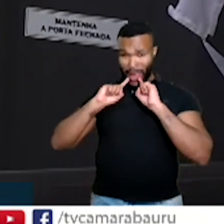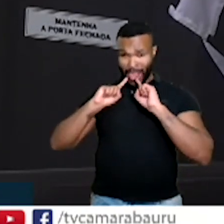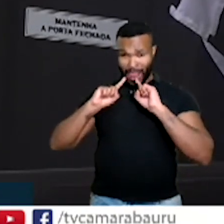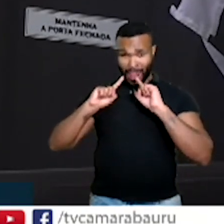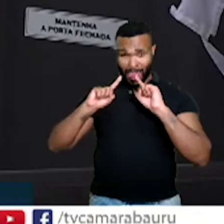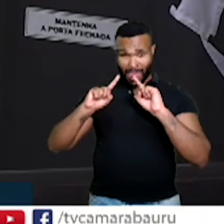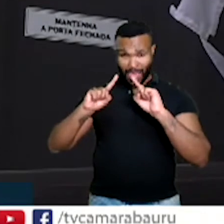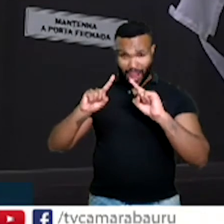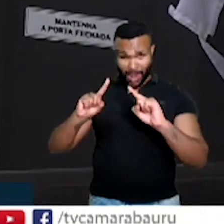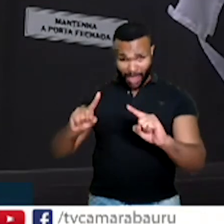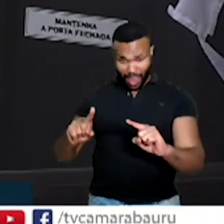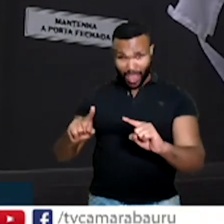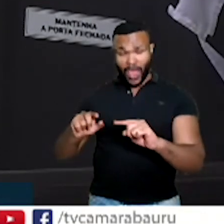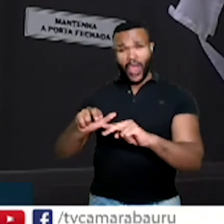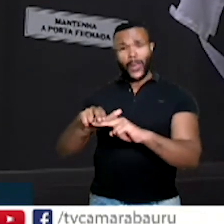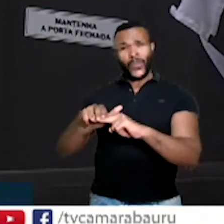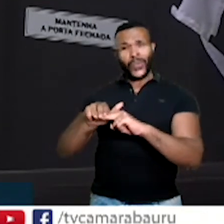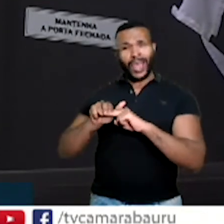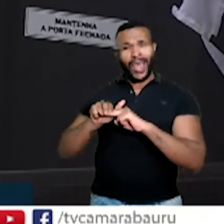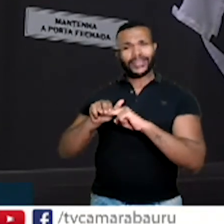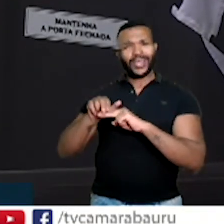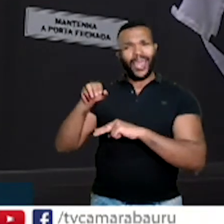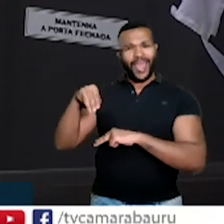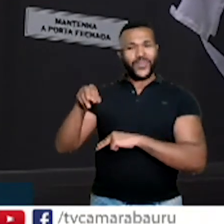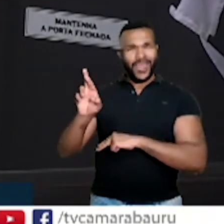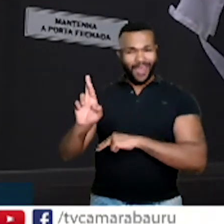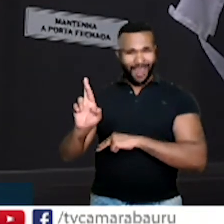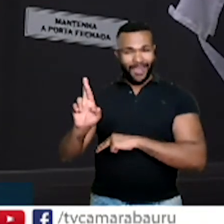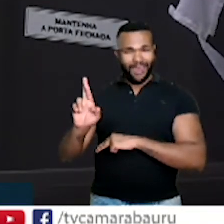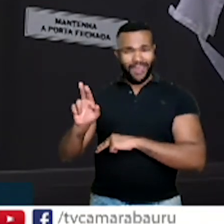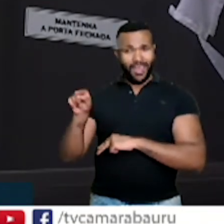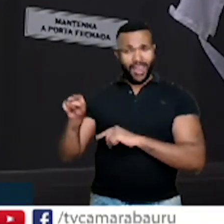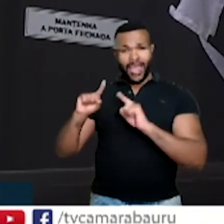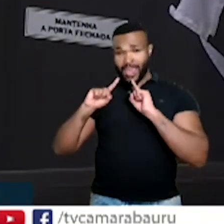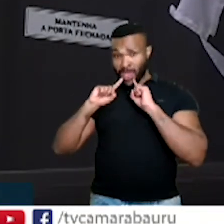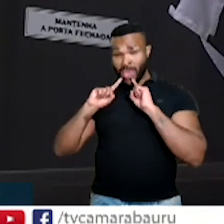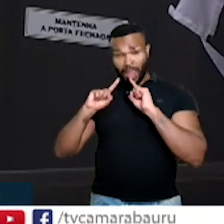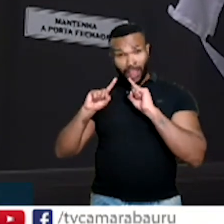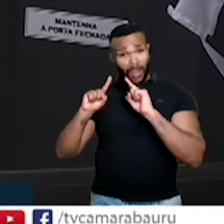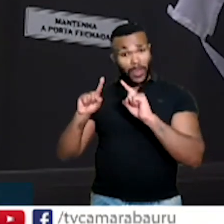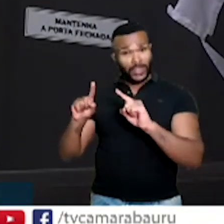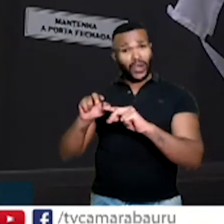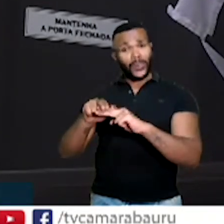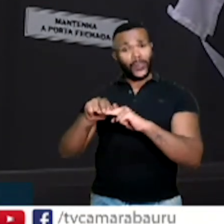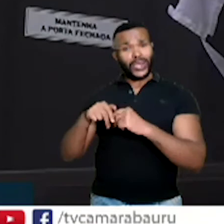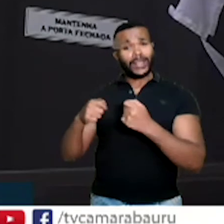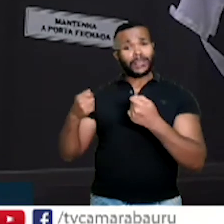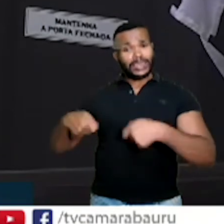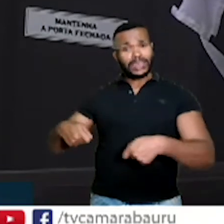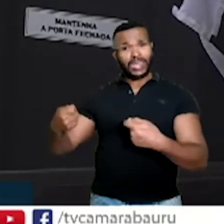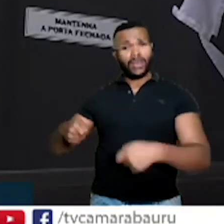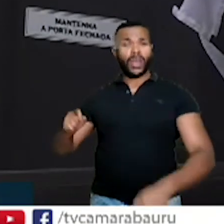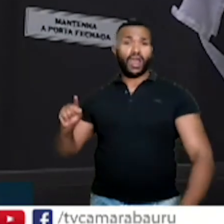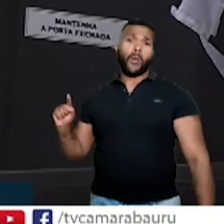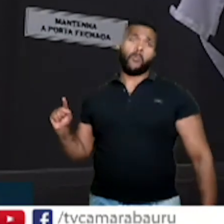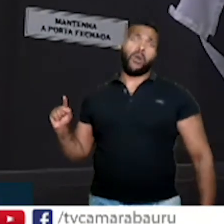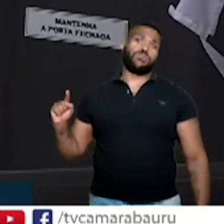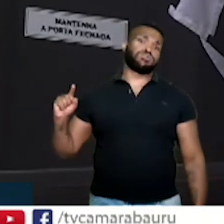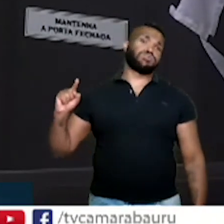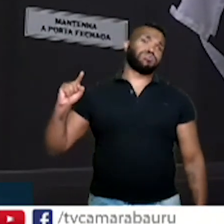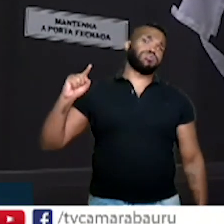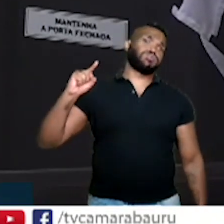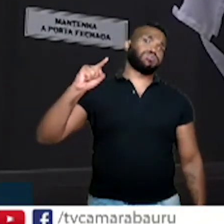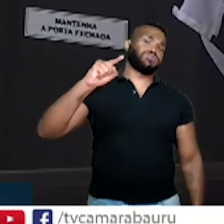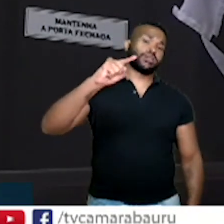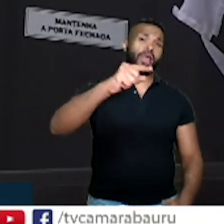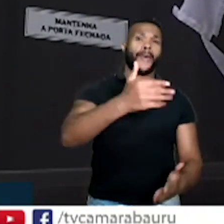uma mobilidade ali reduzida, se queixando da questão de ter que se deslocar. Então, às vezes, a gente